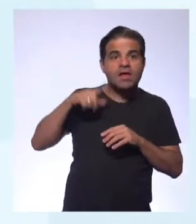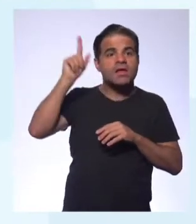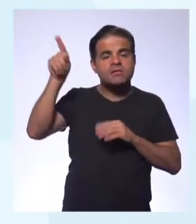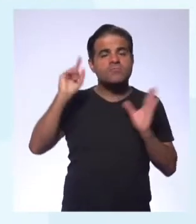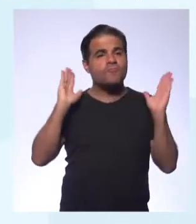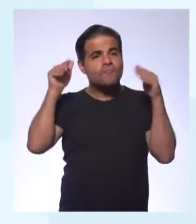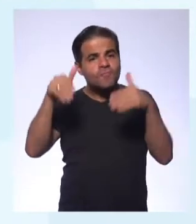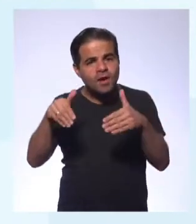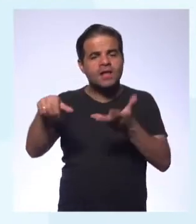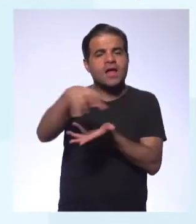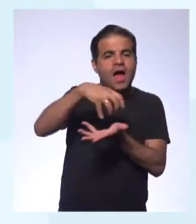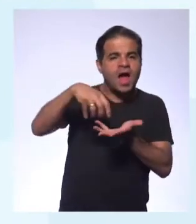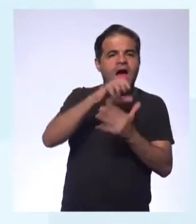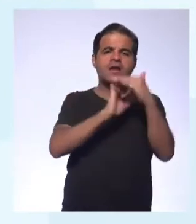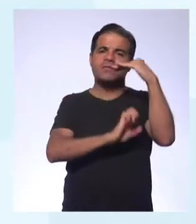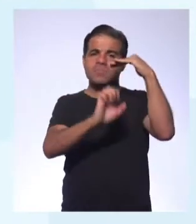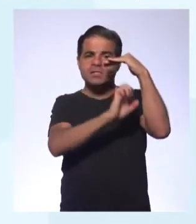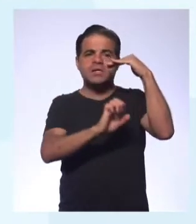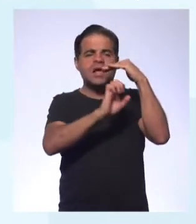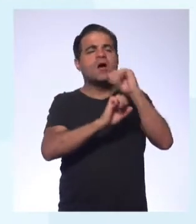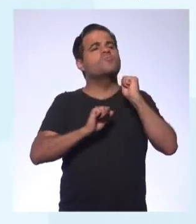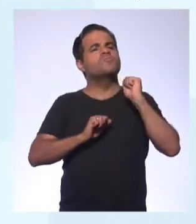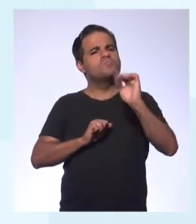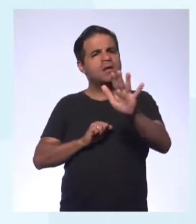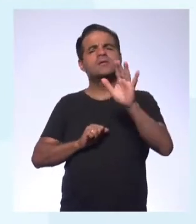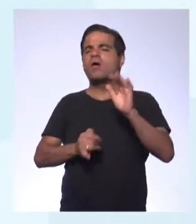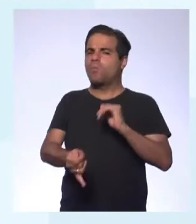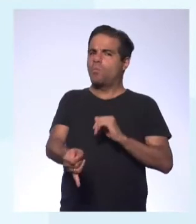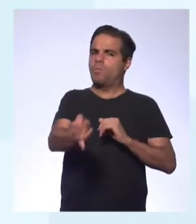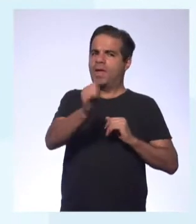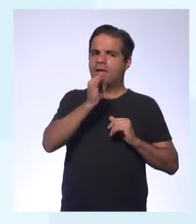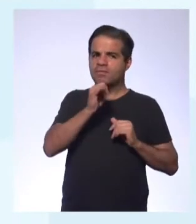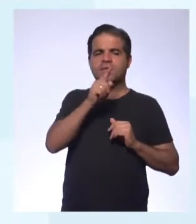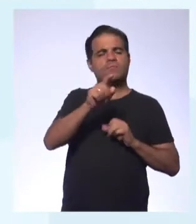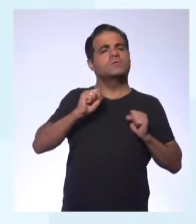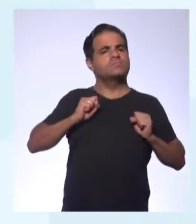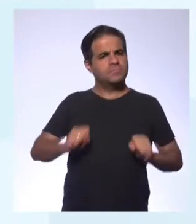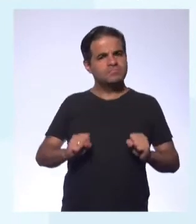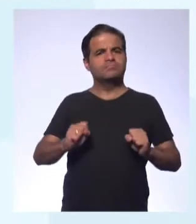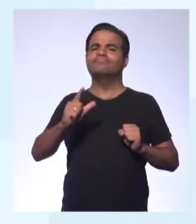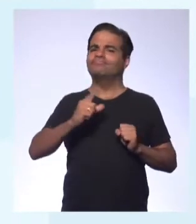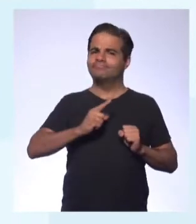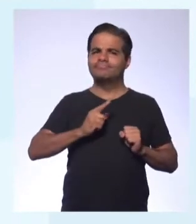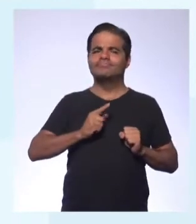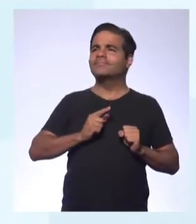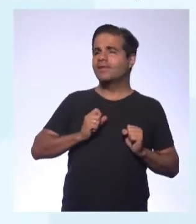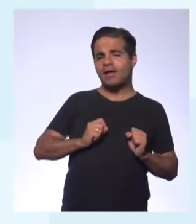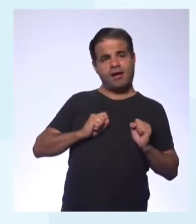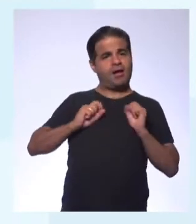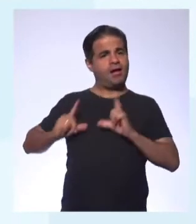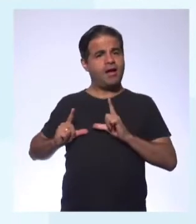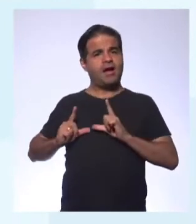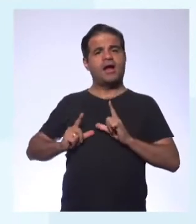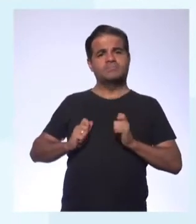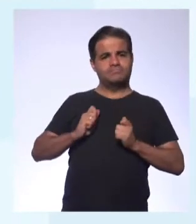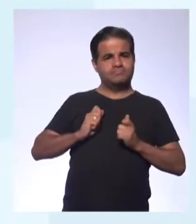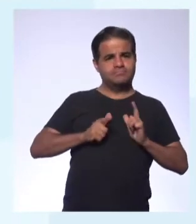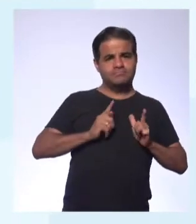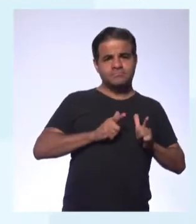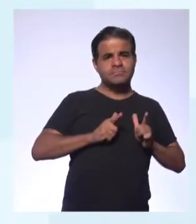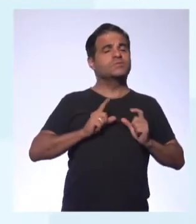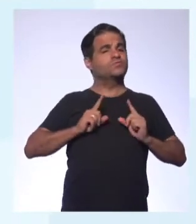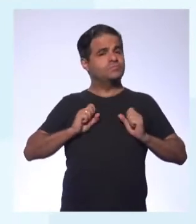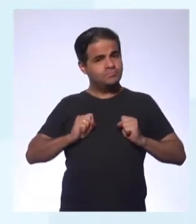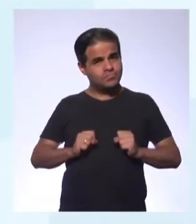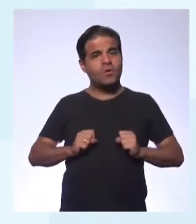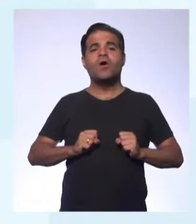mais voltado para a área empresarial, mas é um exemplo. E você tem aí ao lado os links onde você